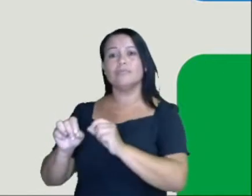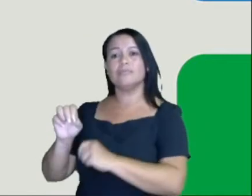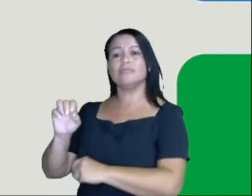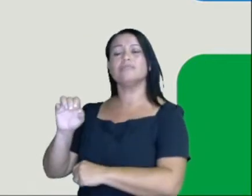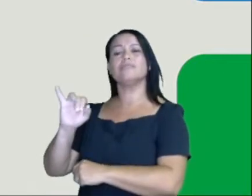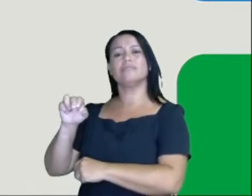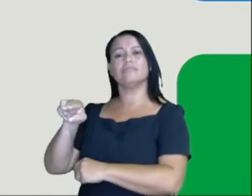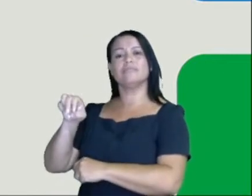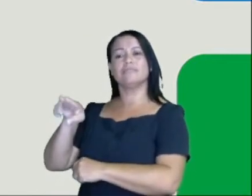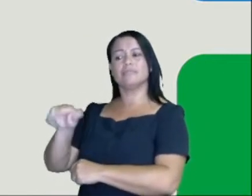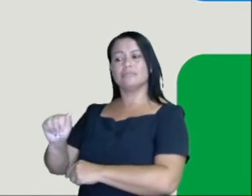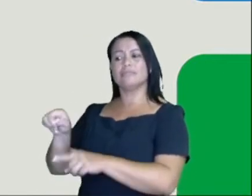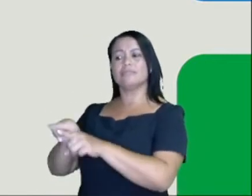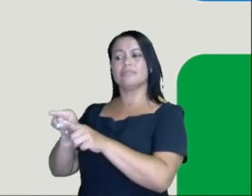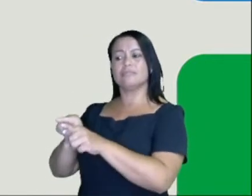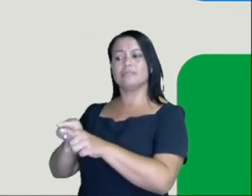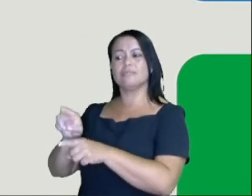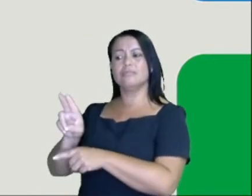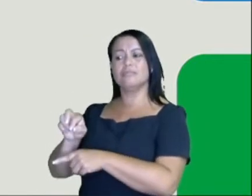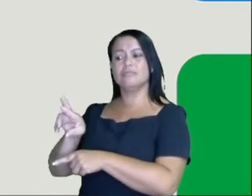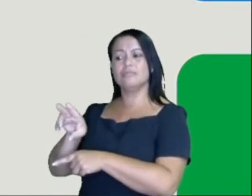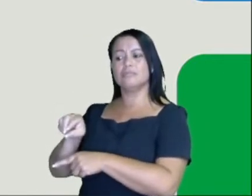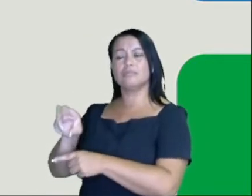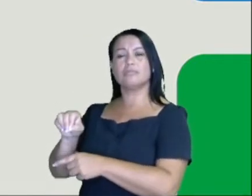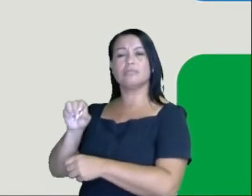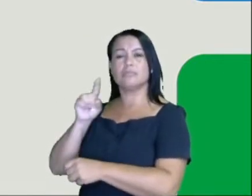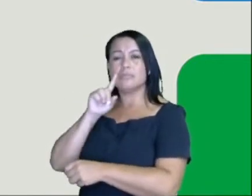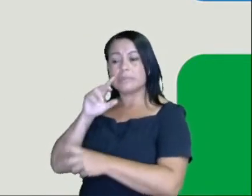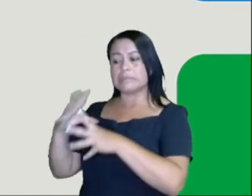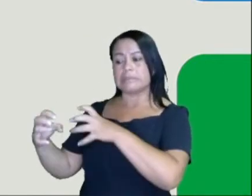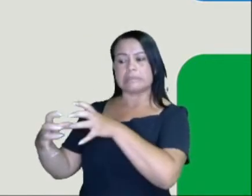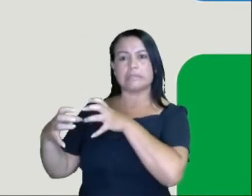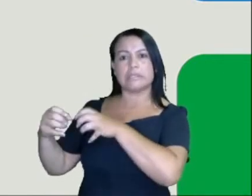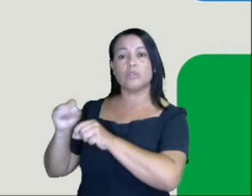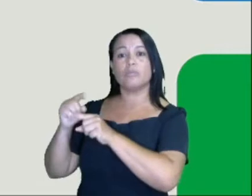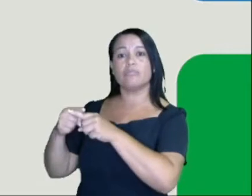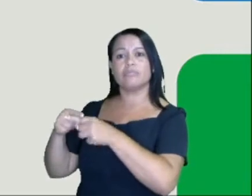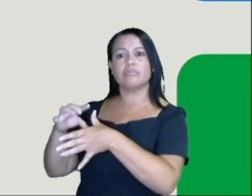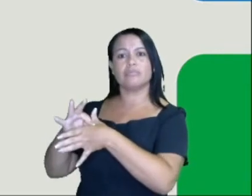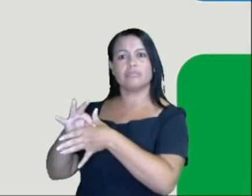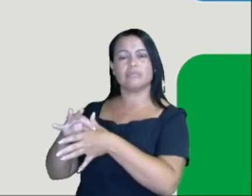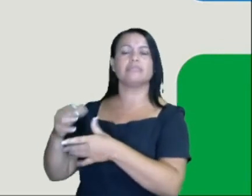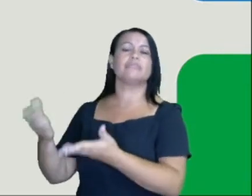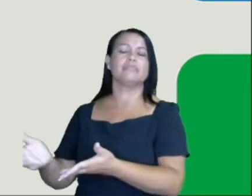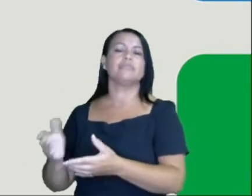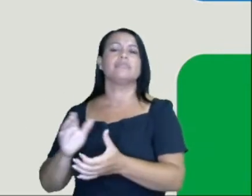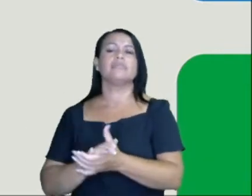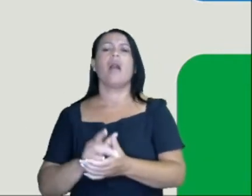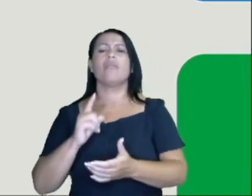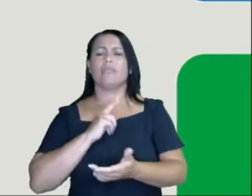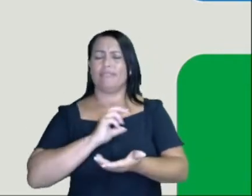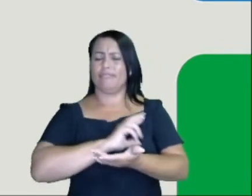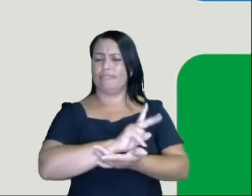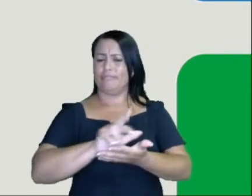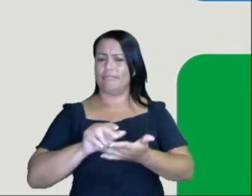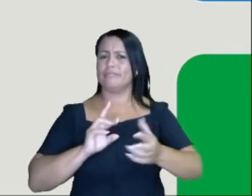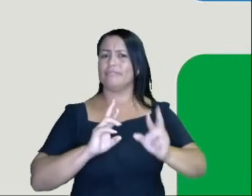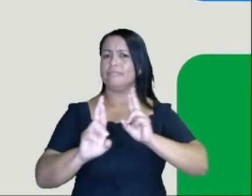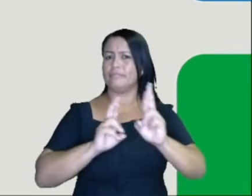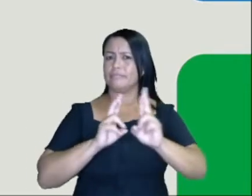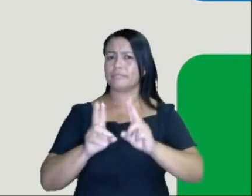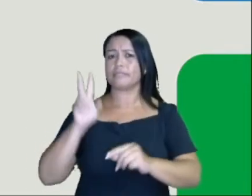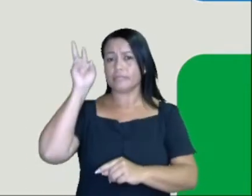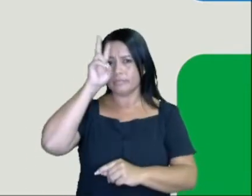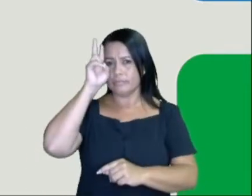mortos. Portanto, gente, existem diversas relações. Vamos relembrar um